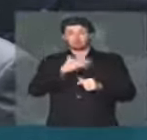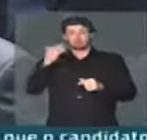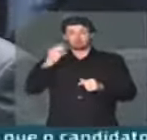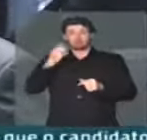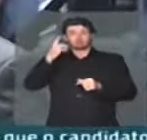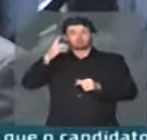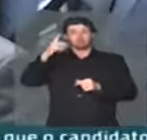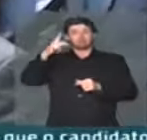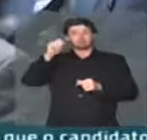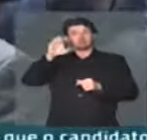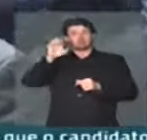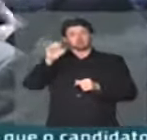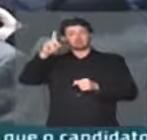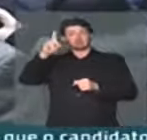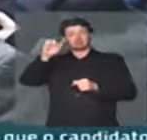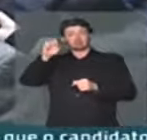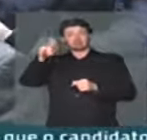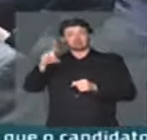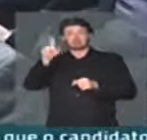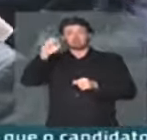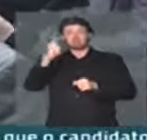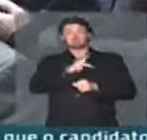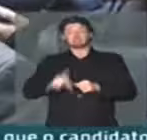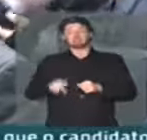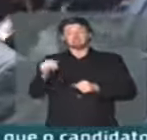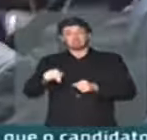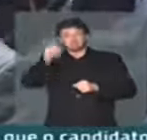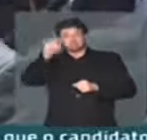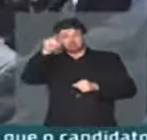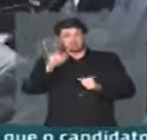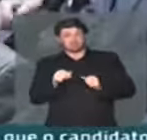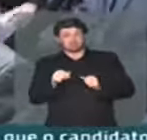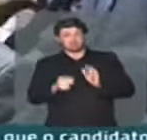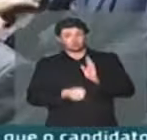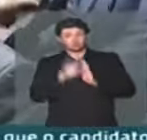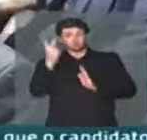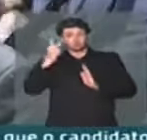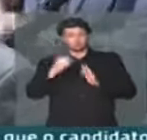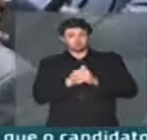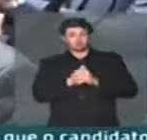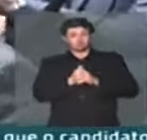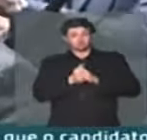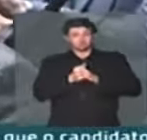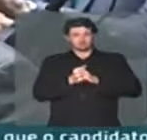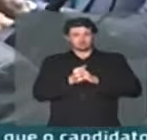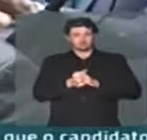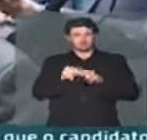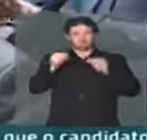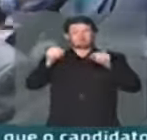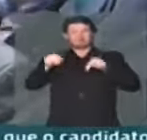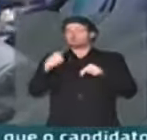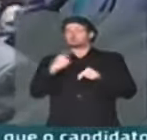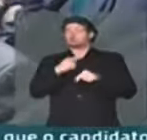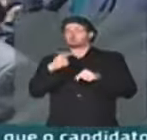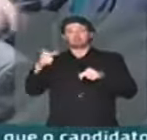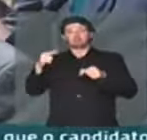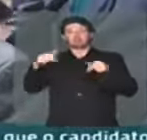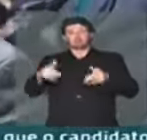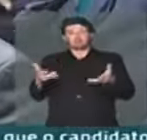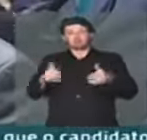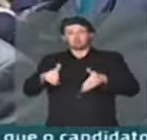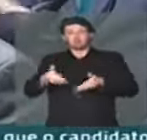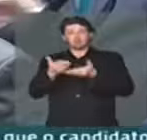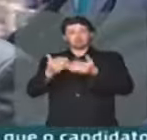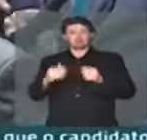do deputado Paes de Andrade, que presidiu, como Vossa Excelência preside nesse momento, essa casa por duas ocasiões. Nem essa consideração nós tivemos, senhor